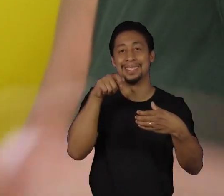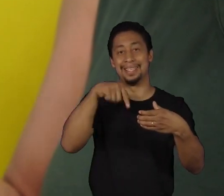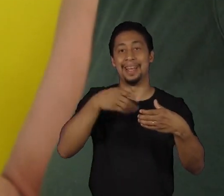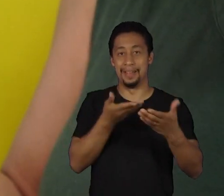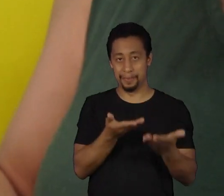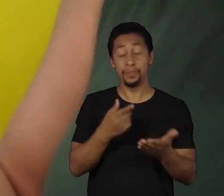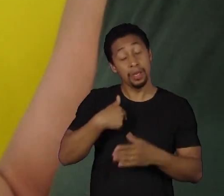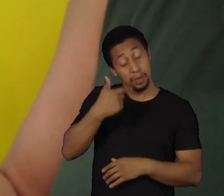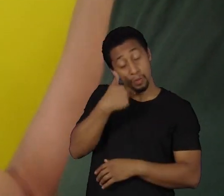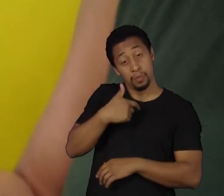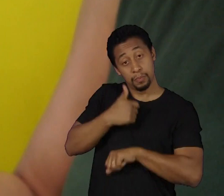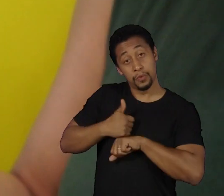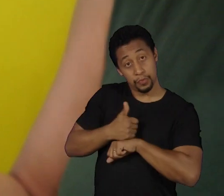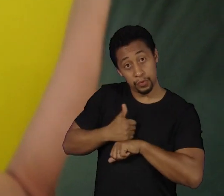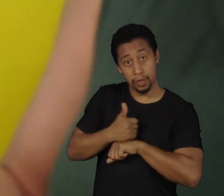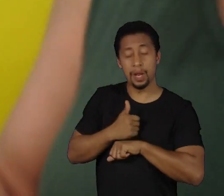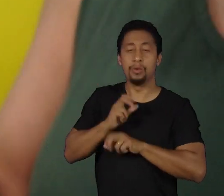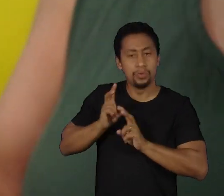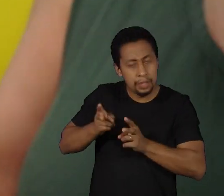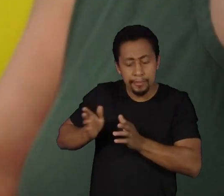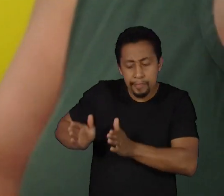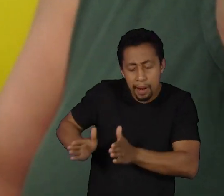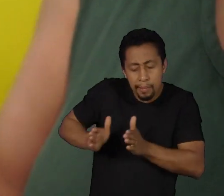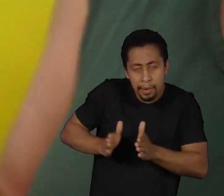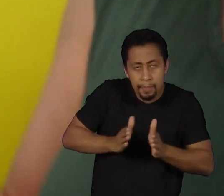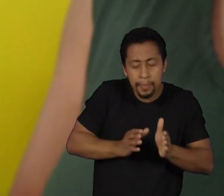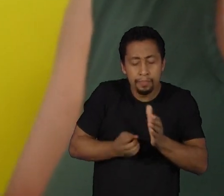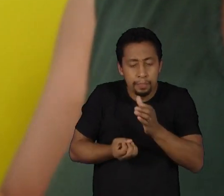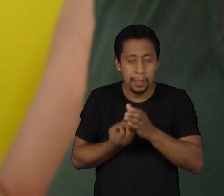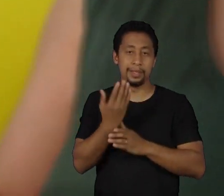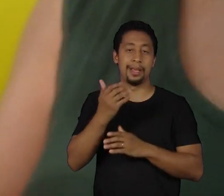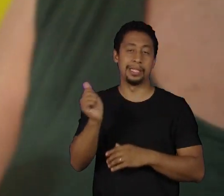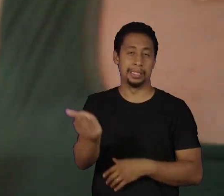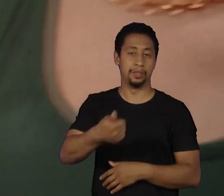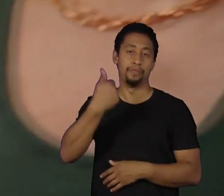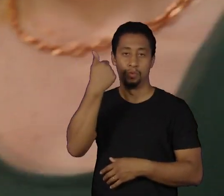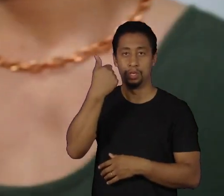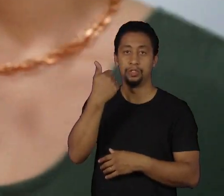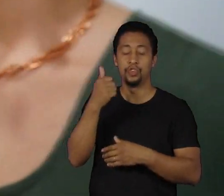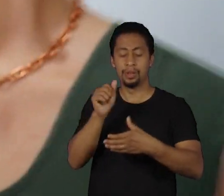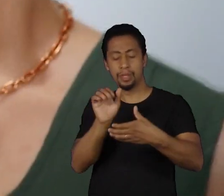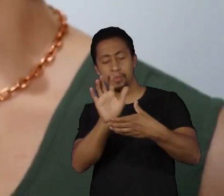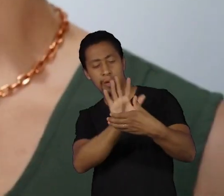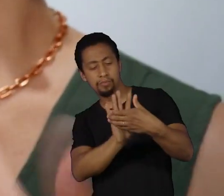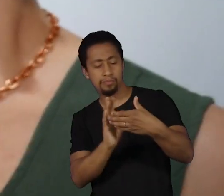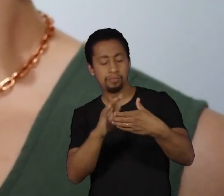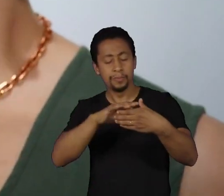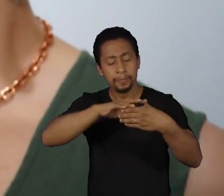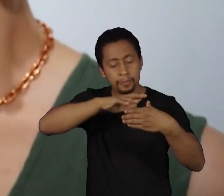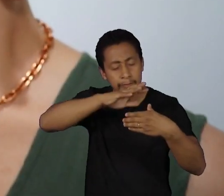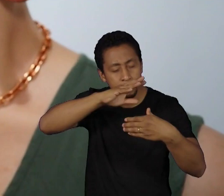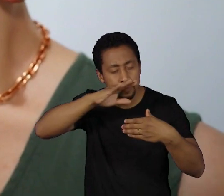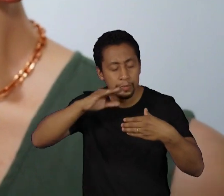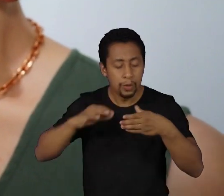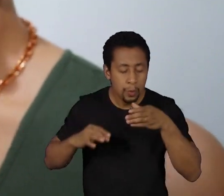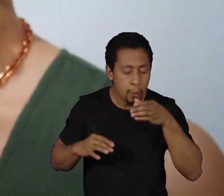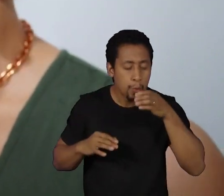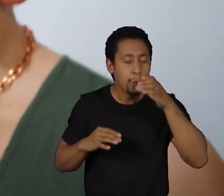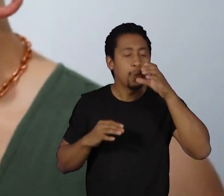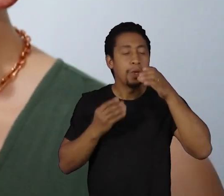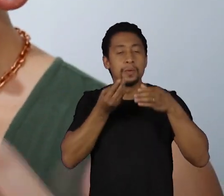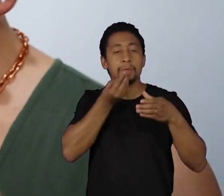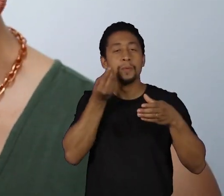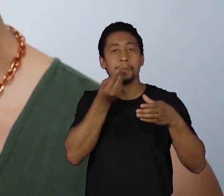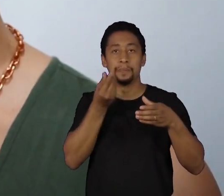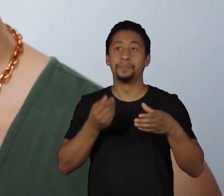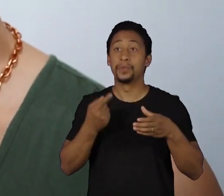a sempre fazer esse processo sensorial que consiste no visual, no olfativo, no degustativo. Então